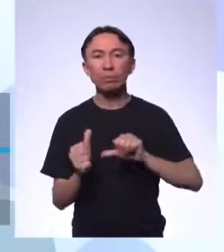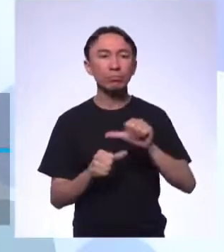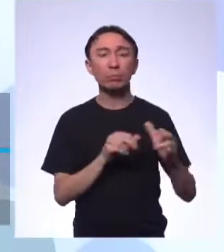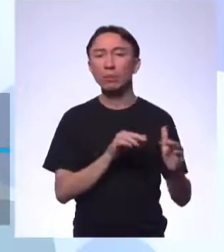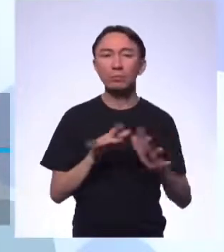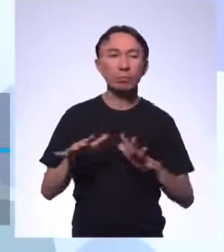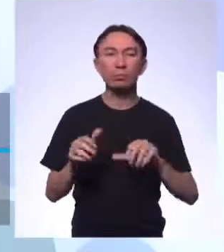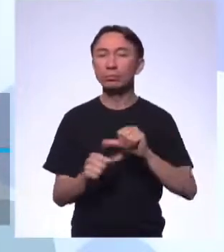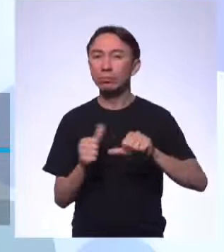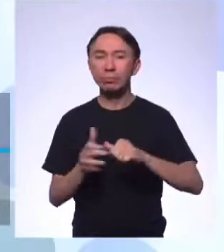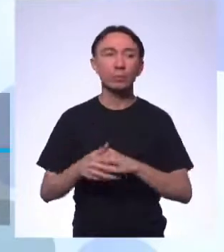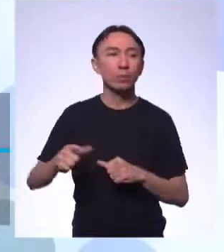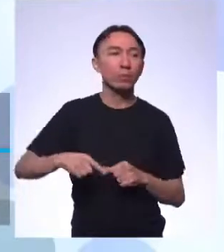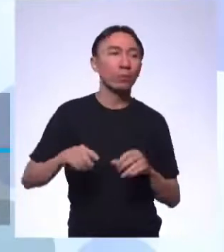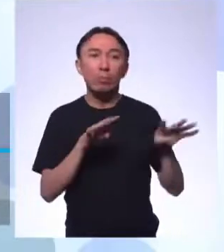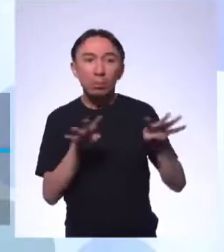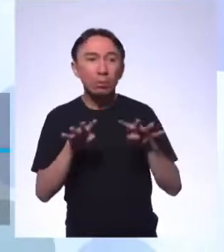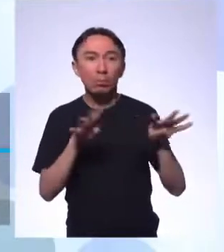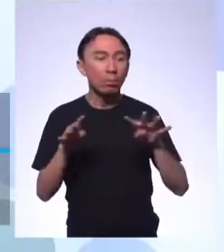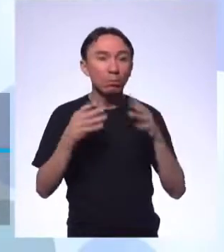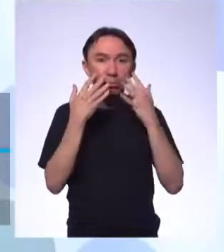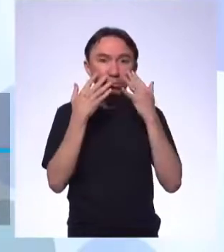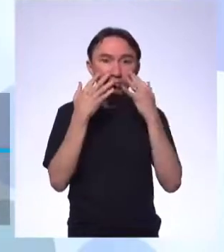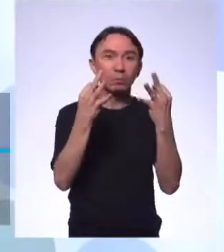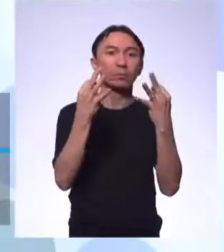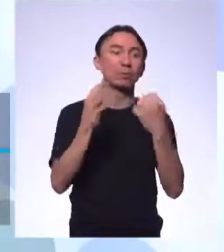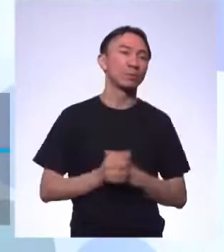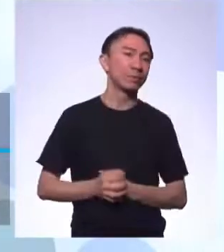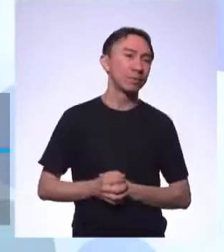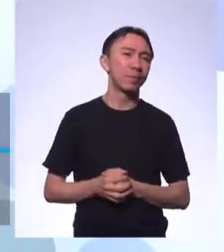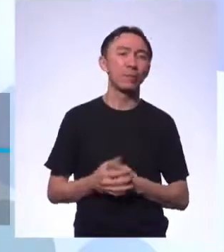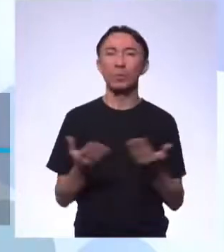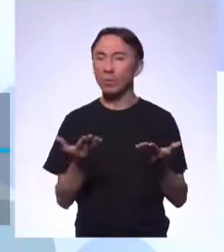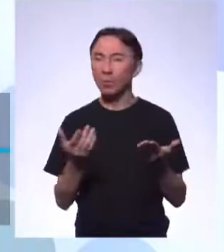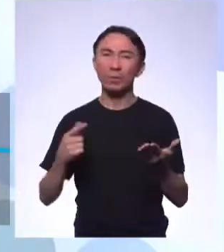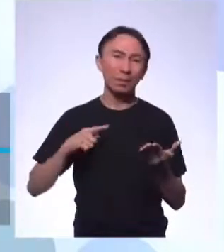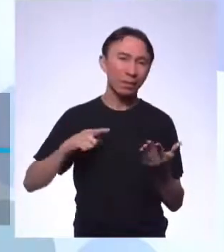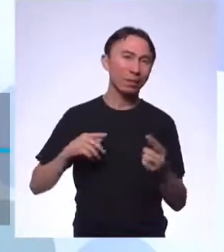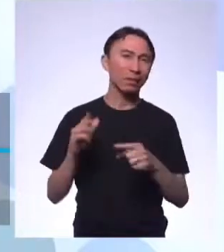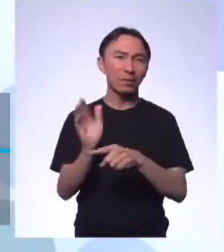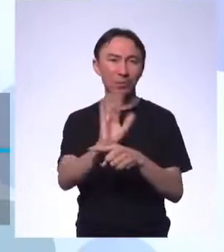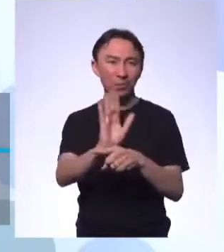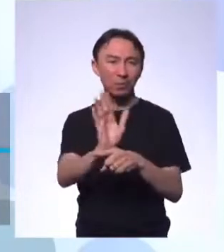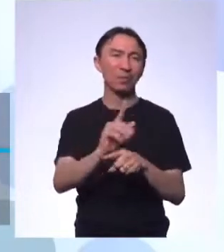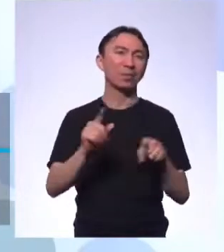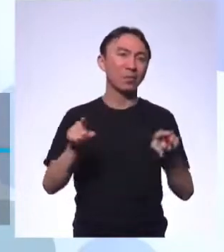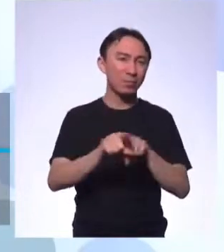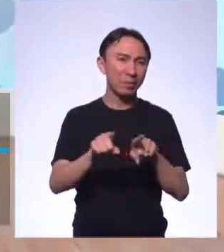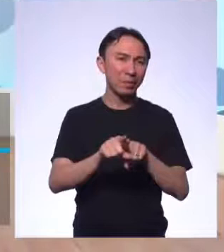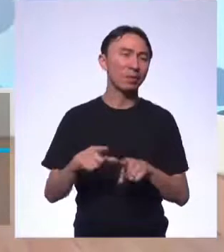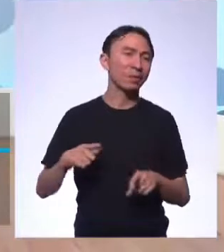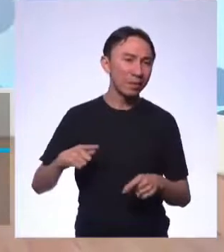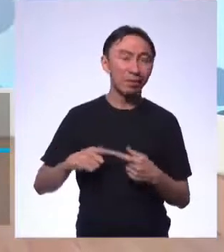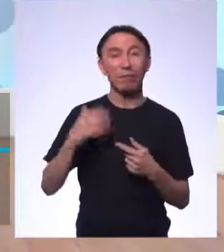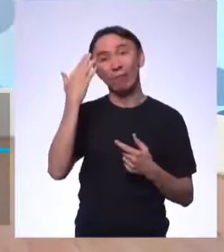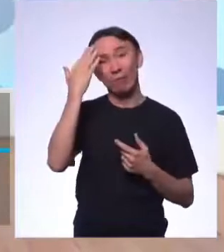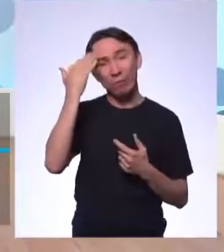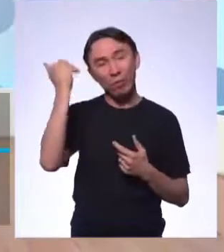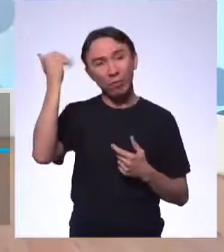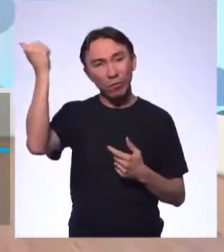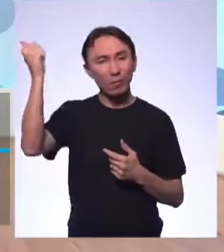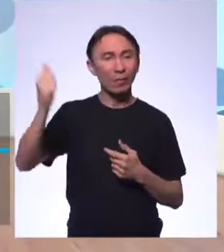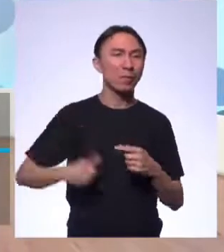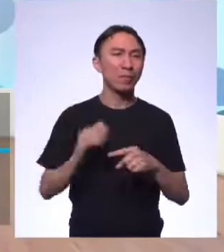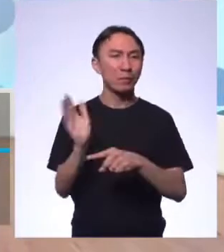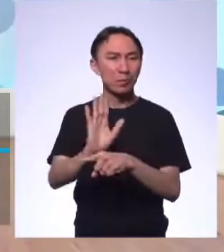tá? Hoje nós vemos esse formato também em filmes, né? Hairspray, lembra do filme Hairspray, professora Fernanda? Esse filme é o com